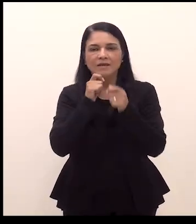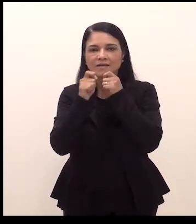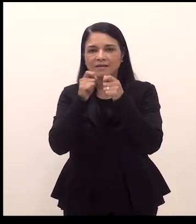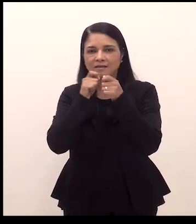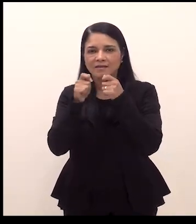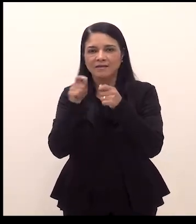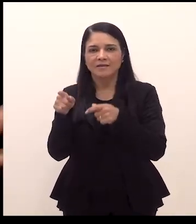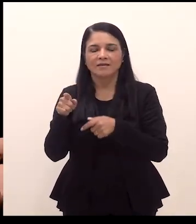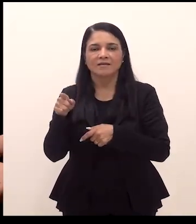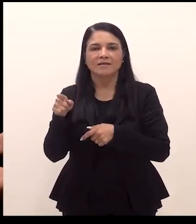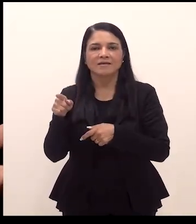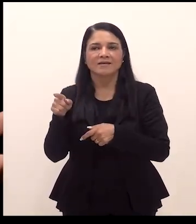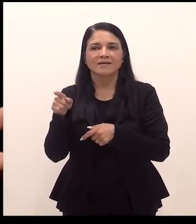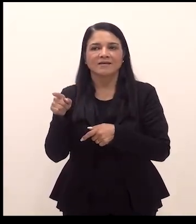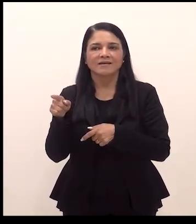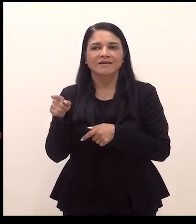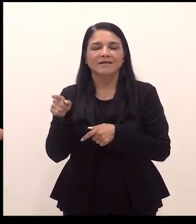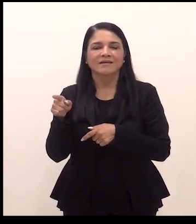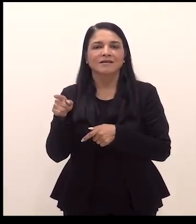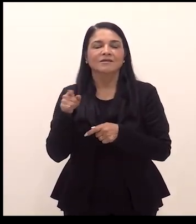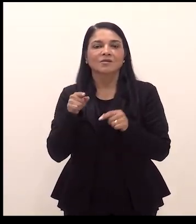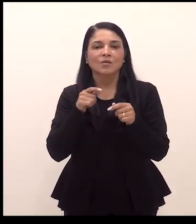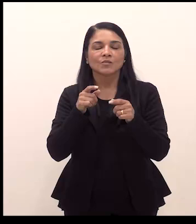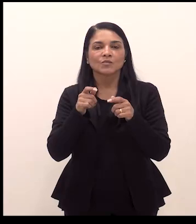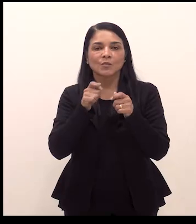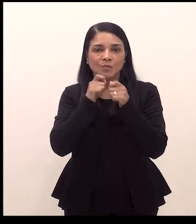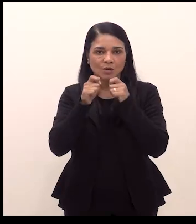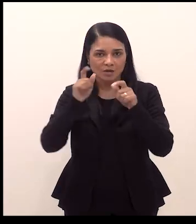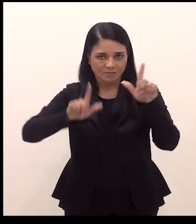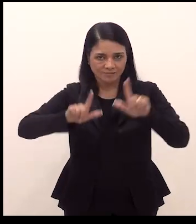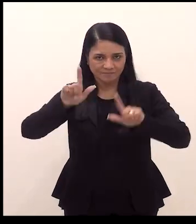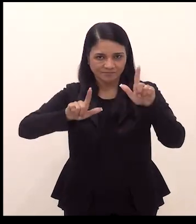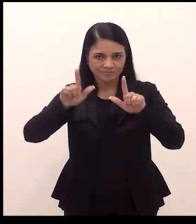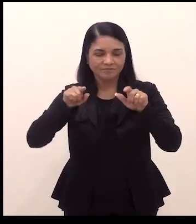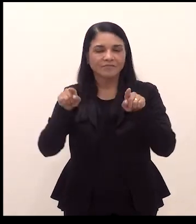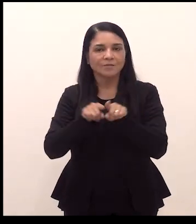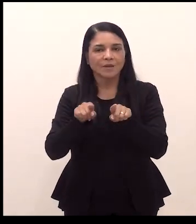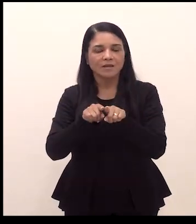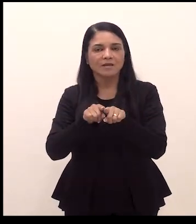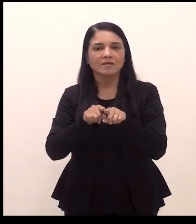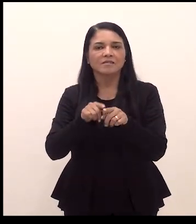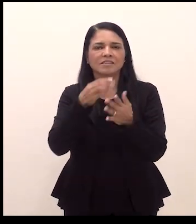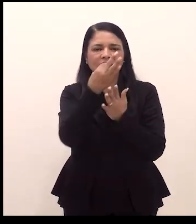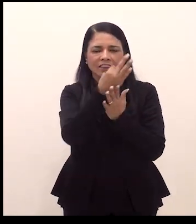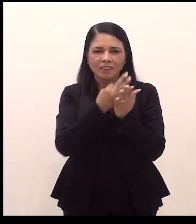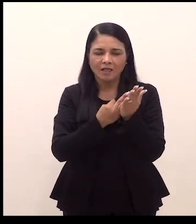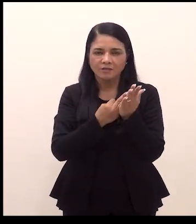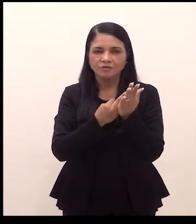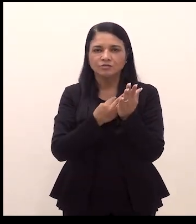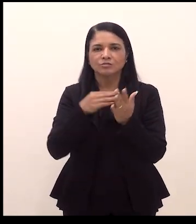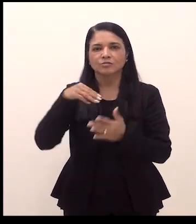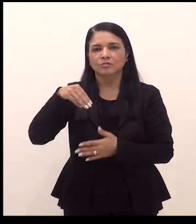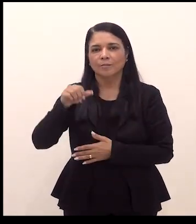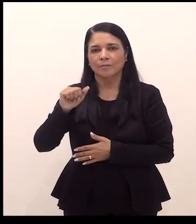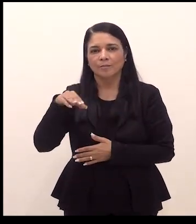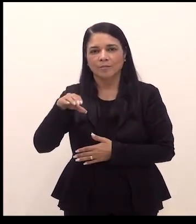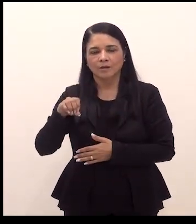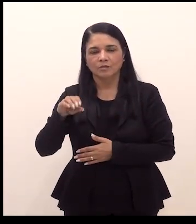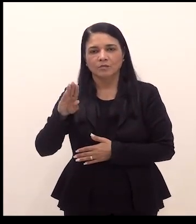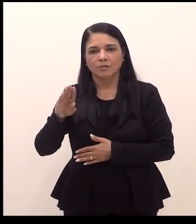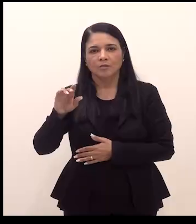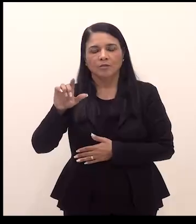fez lá no auto-intitulado, né, no Mano a Mano, no programa dele. Mas também tem alguns textos do próprio Mano